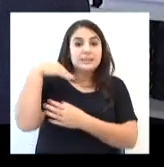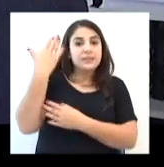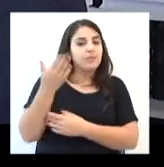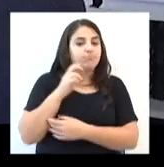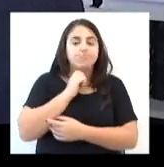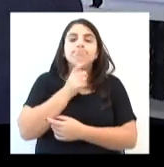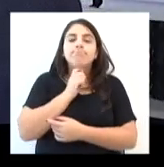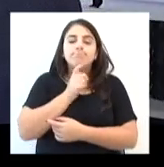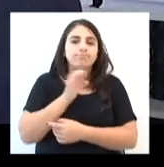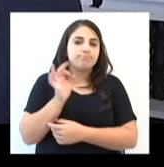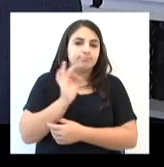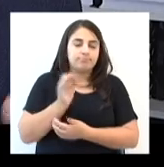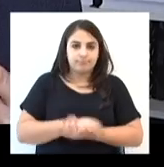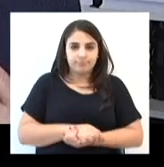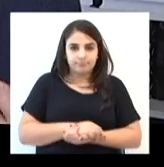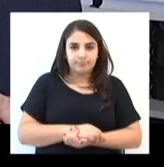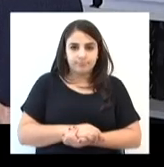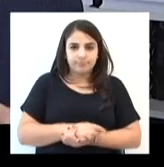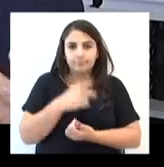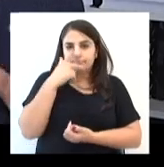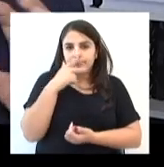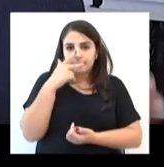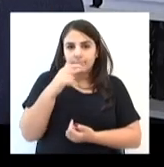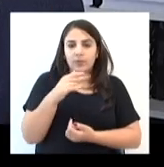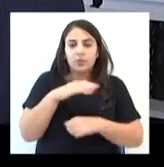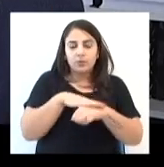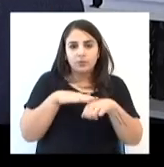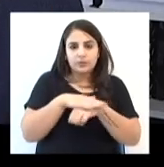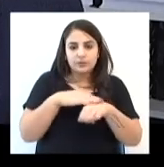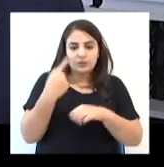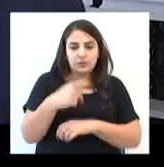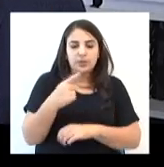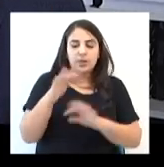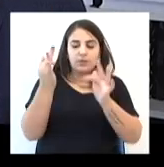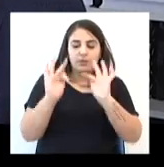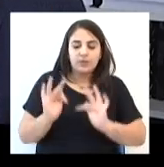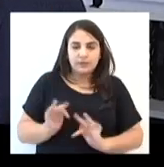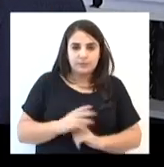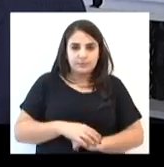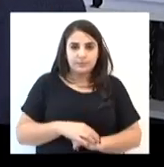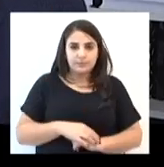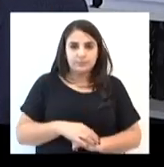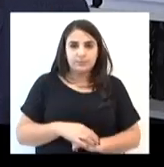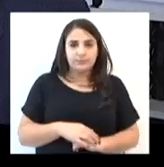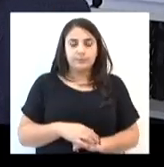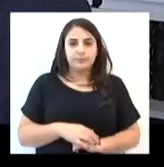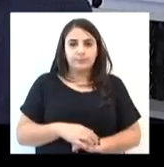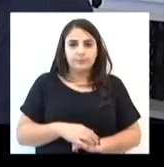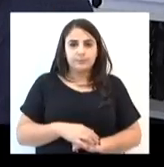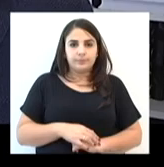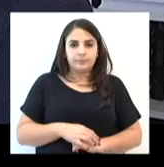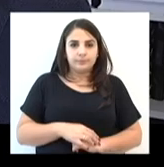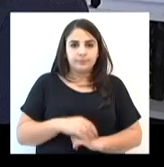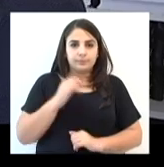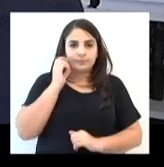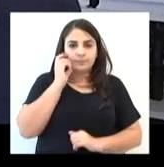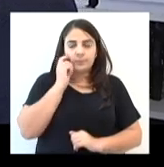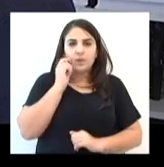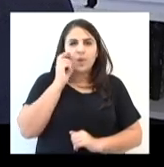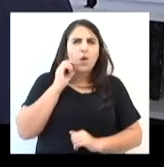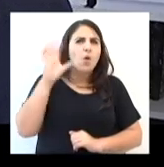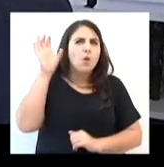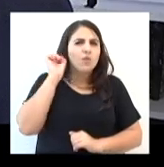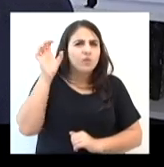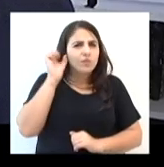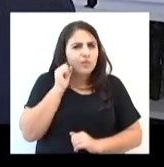isso aí não vai nos adiantar nada. Mas mesmo assim, conversando aqui, eu saio feliz aqui, nós vemos com todas essas preocupações, mas ouvi